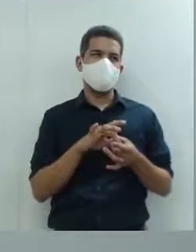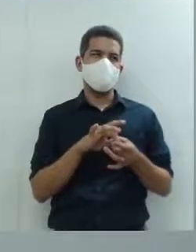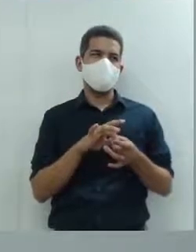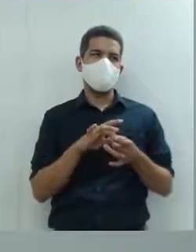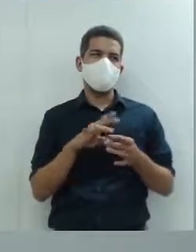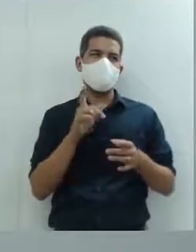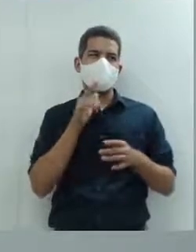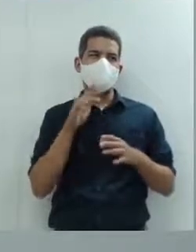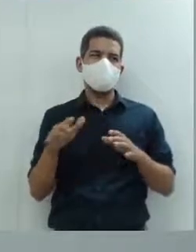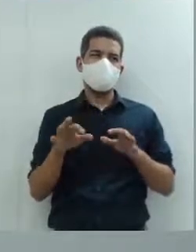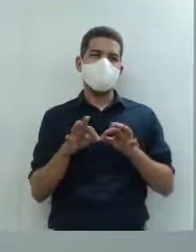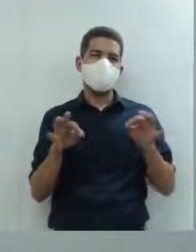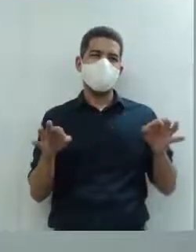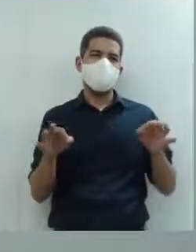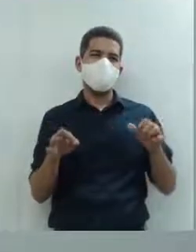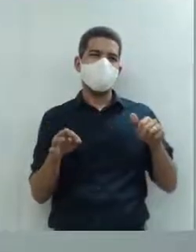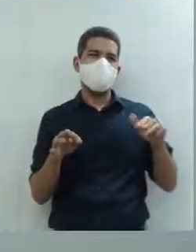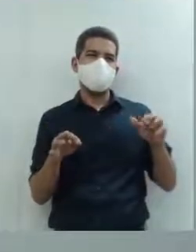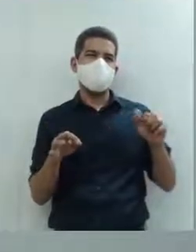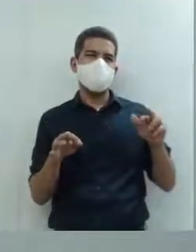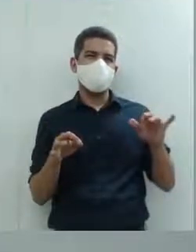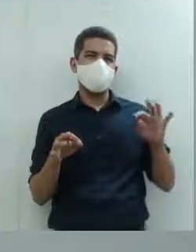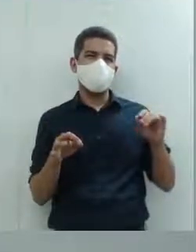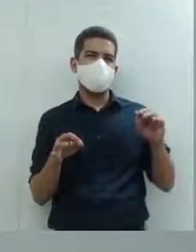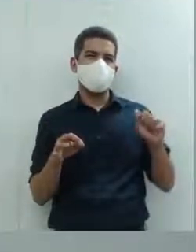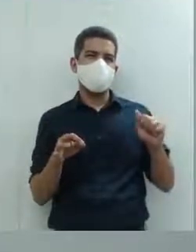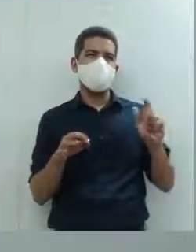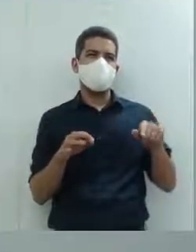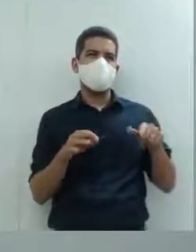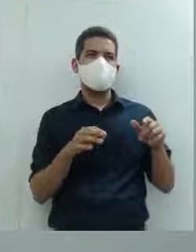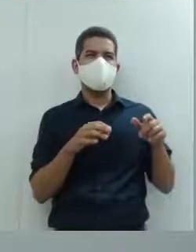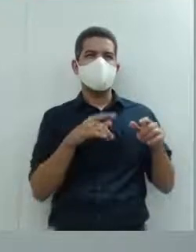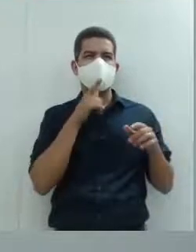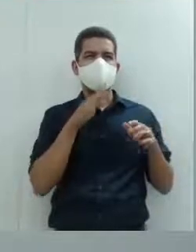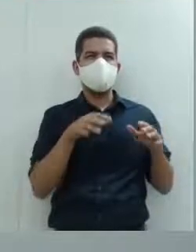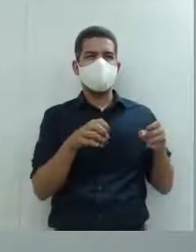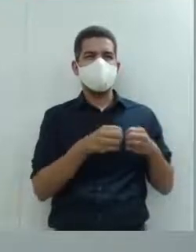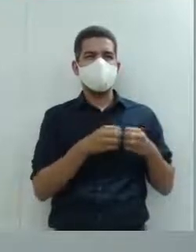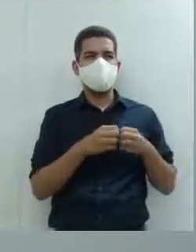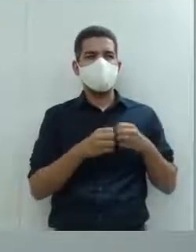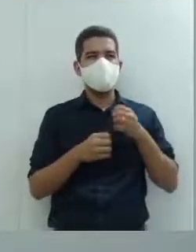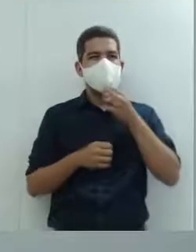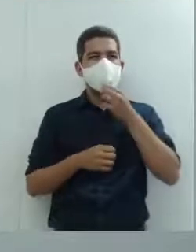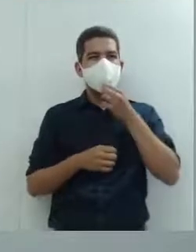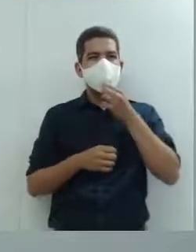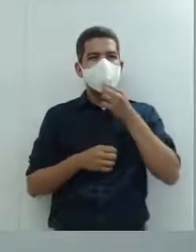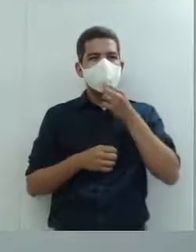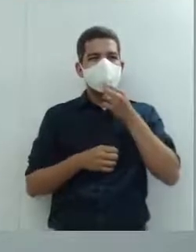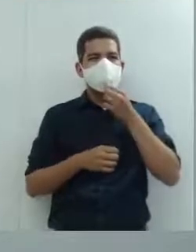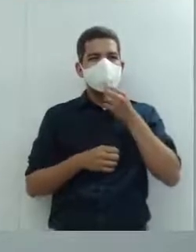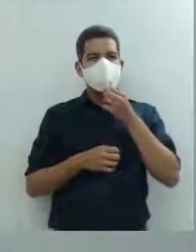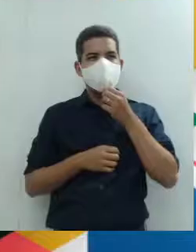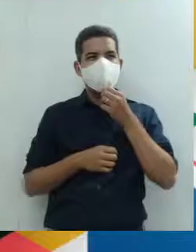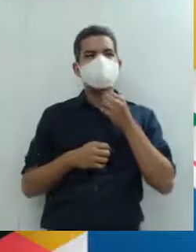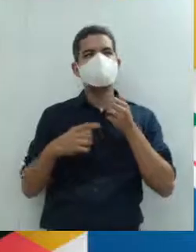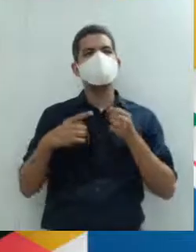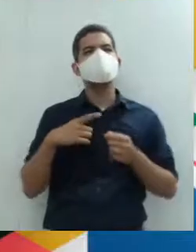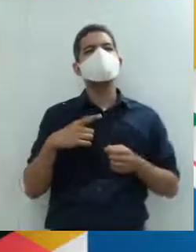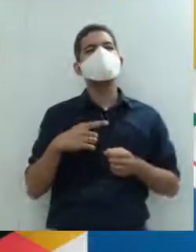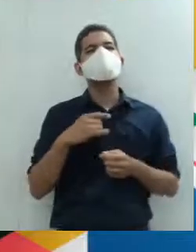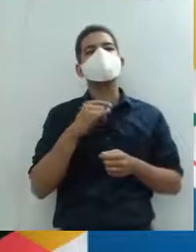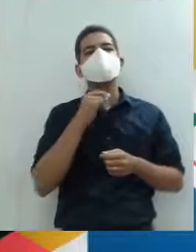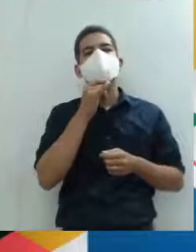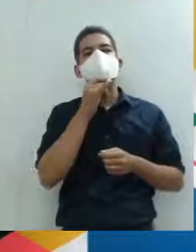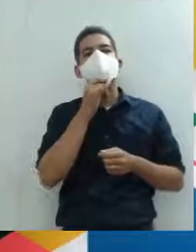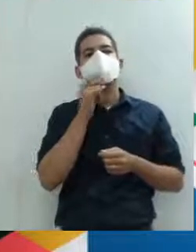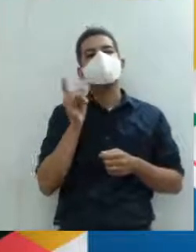mar, maritimidade quando está perto do mar. Então, ó, você consegue ali no mesmo lugar que